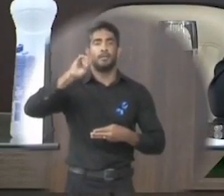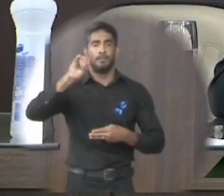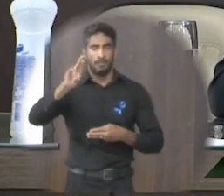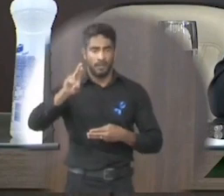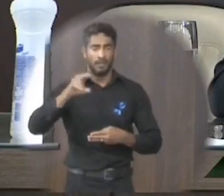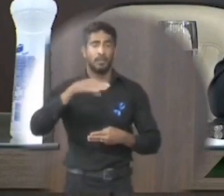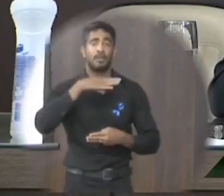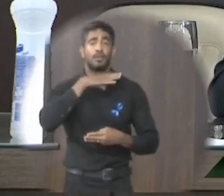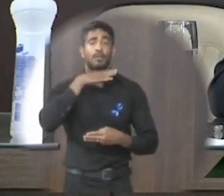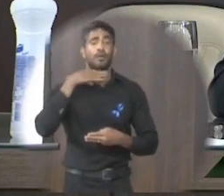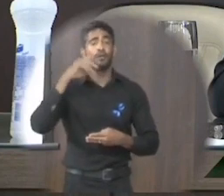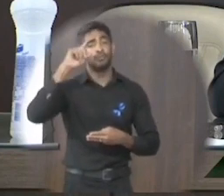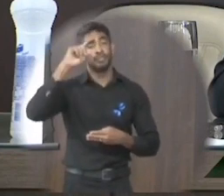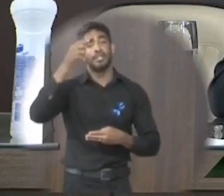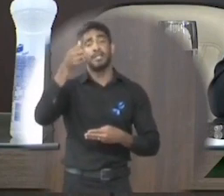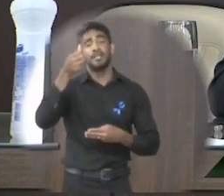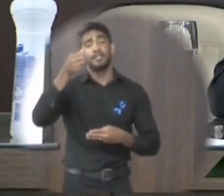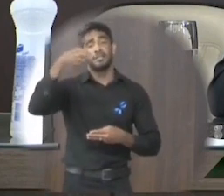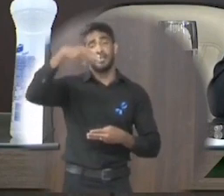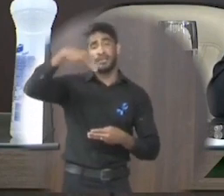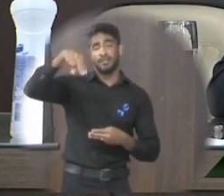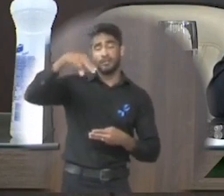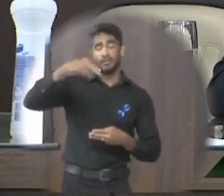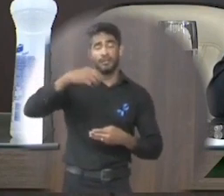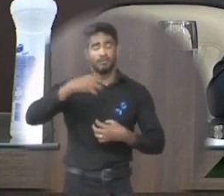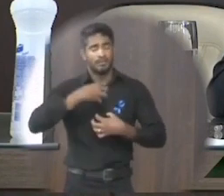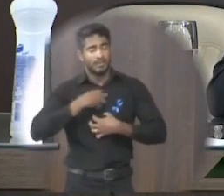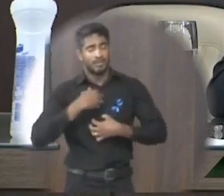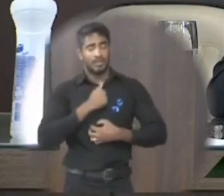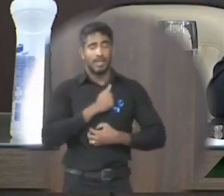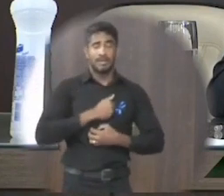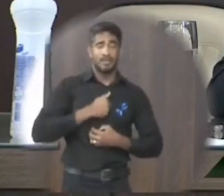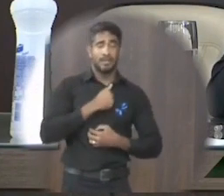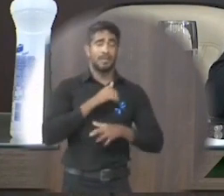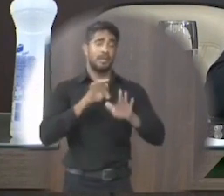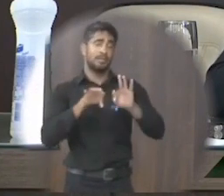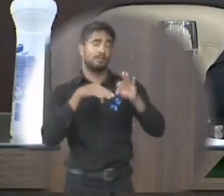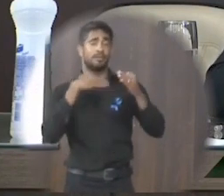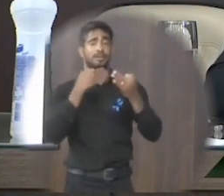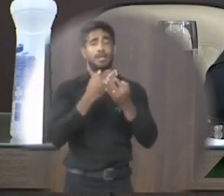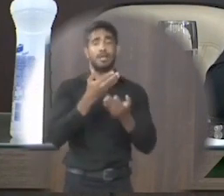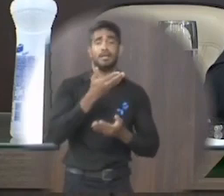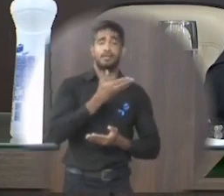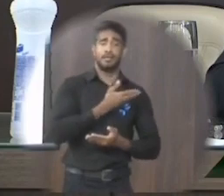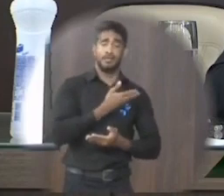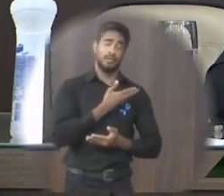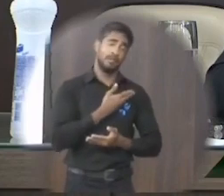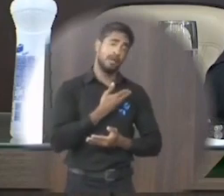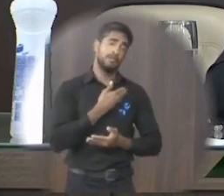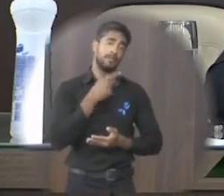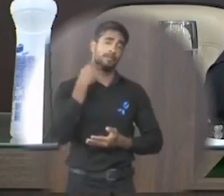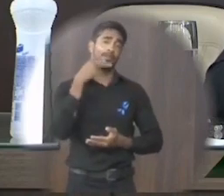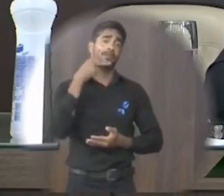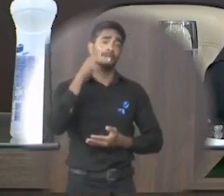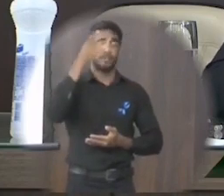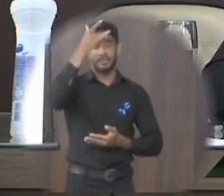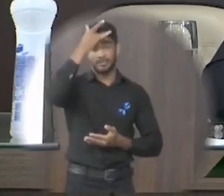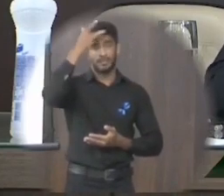6 de novembro, deixando eternas saudades aos familiares e amigos. Solicito que seja dada ciência à família desta